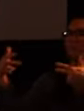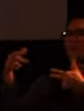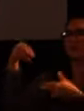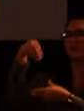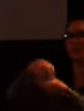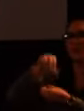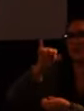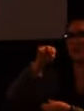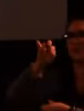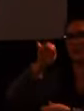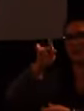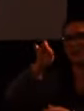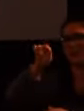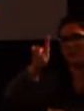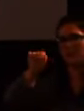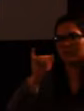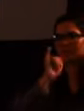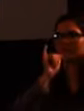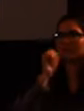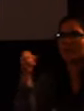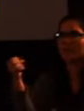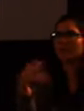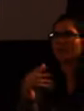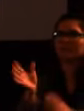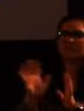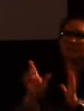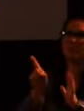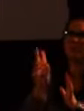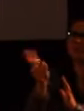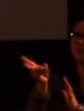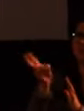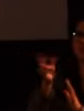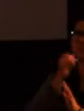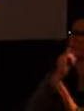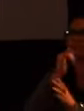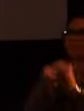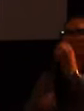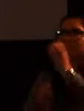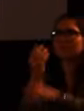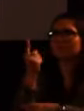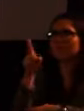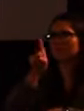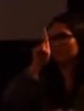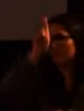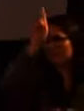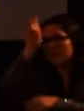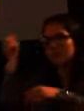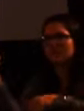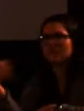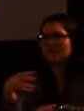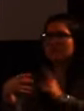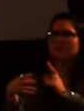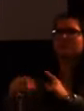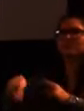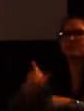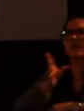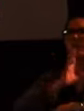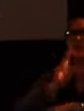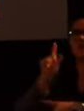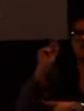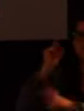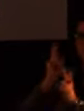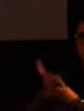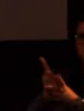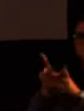aspecto, nós não estamos trazendo nenhuma modalidade de parcelamento nova, já é conhecida.